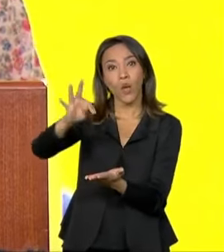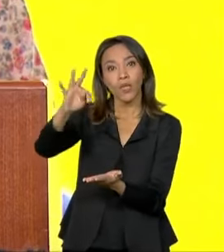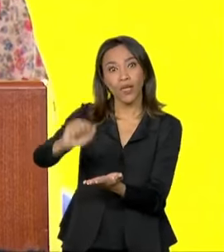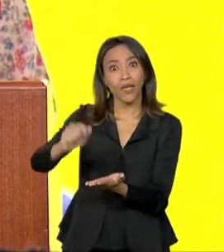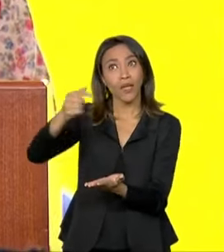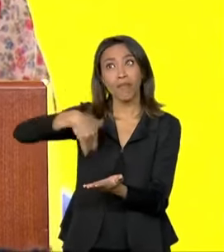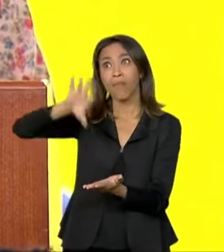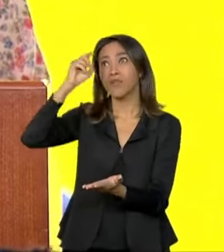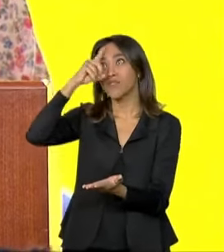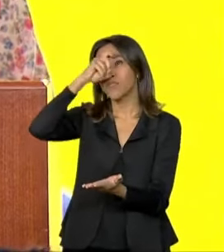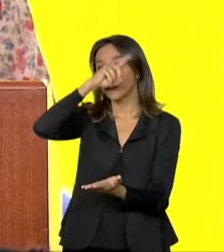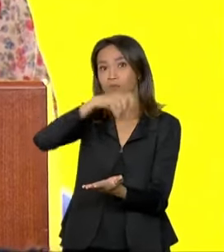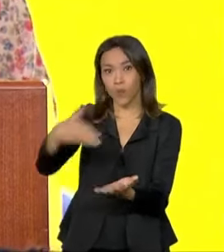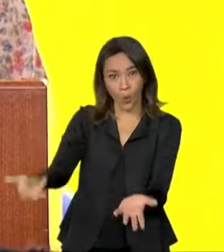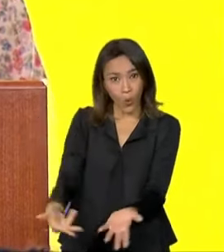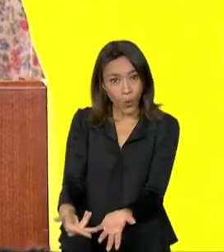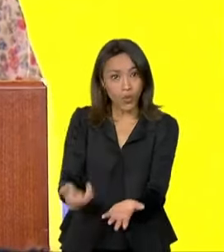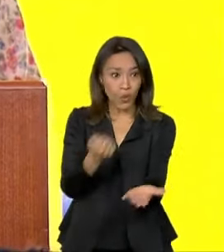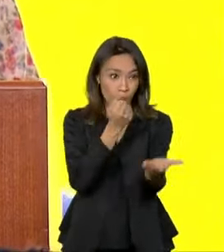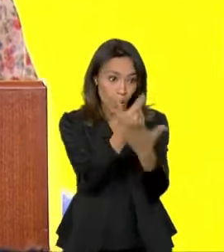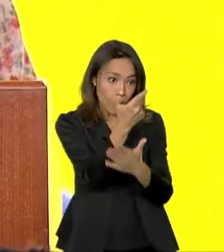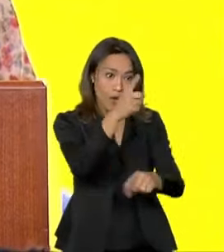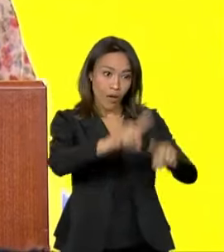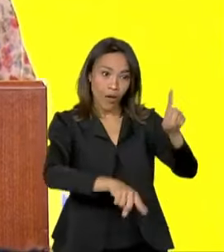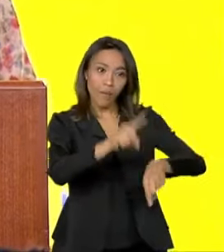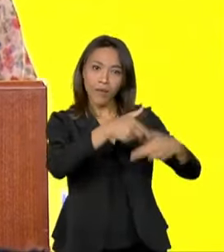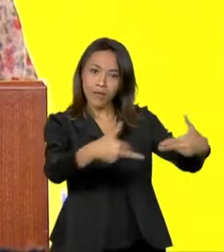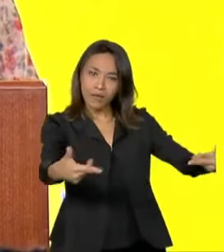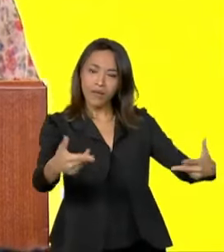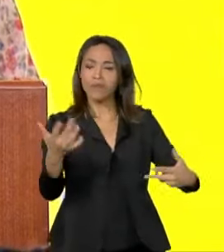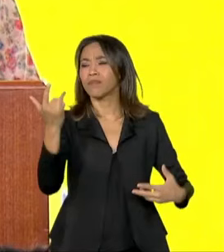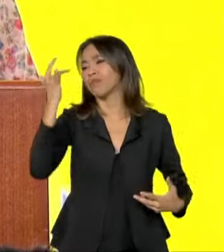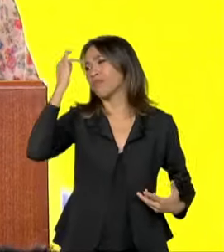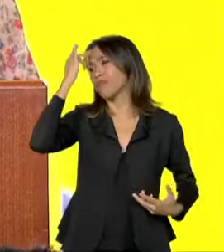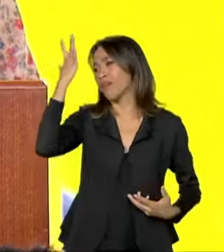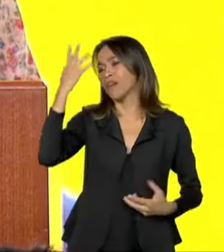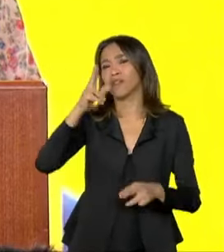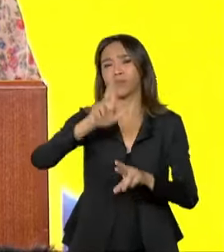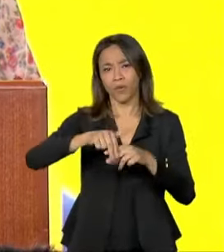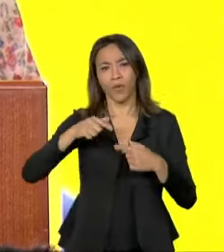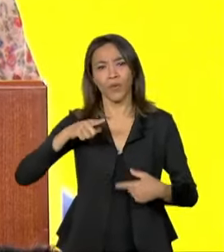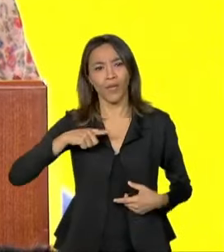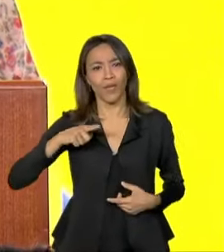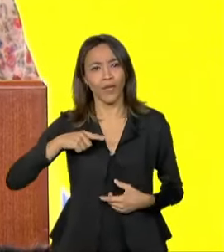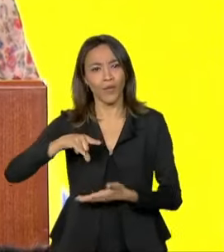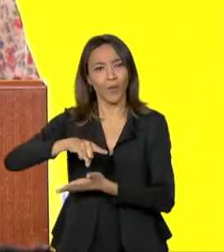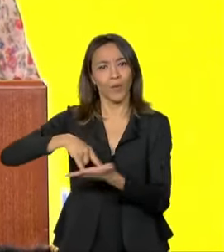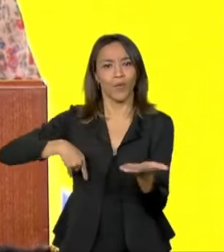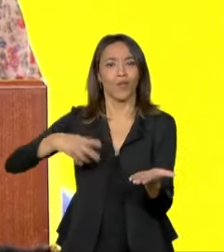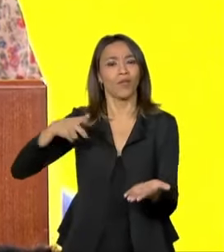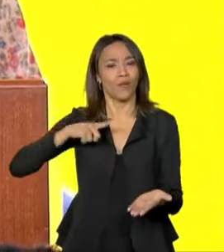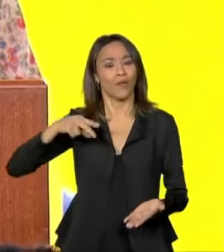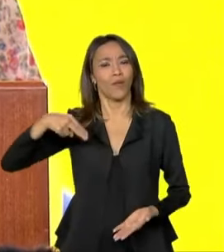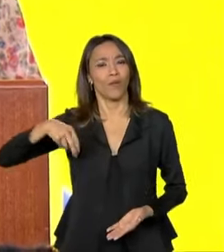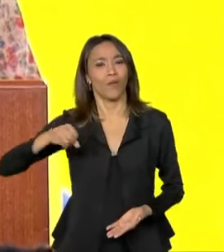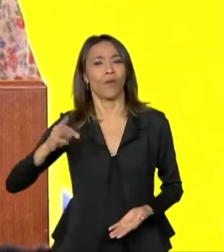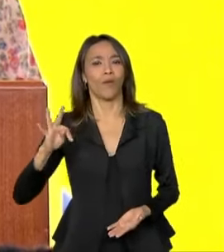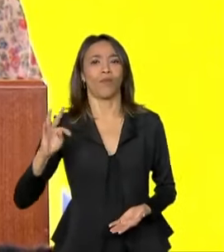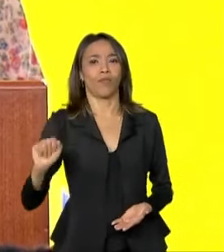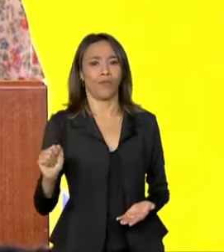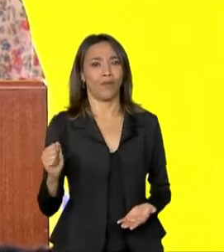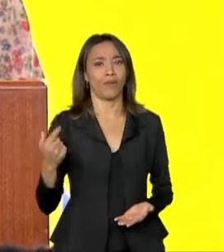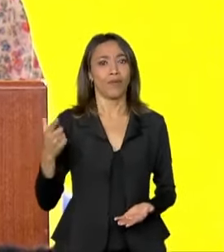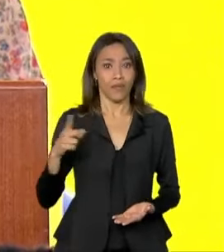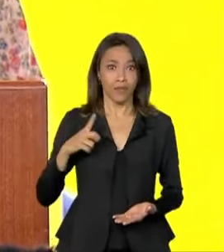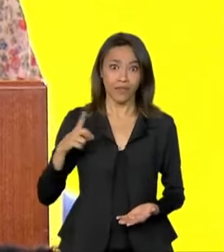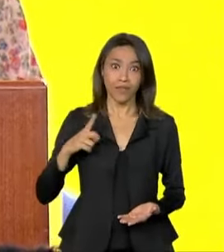difícil. Hoje, comprar insumos ficou mais fácil. São N's e N's oportunidades que o